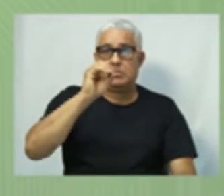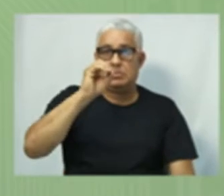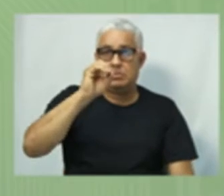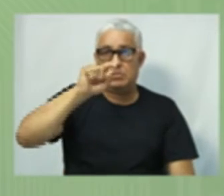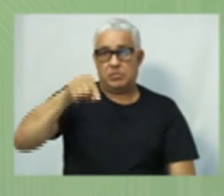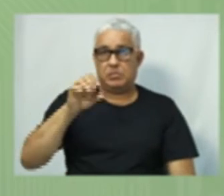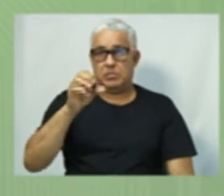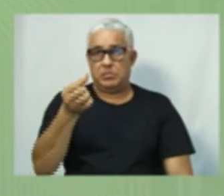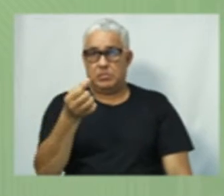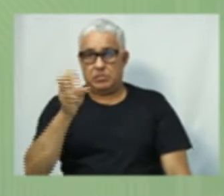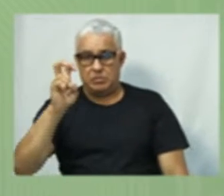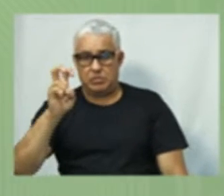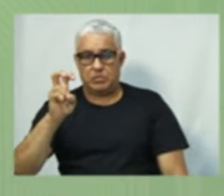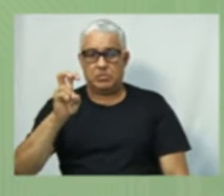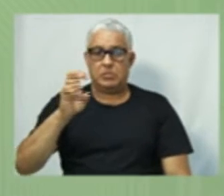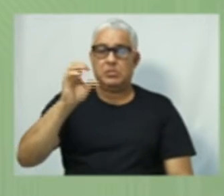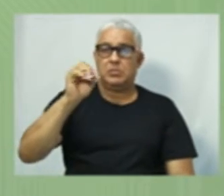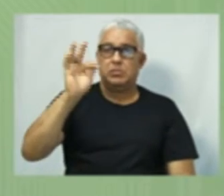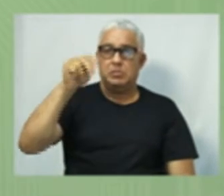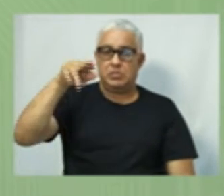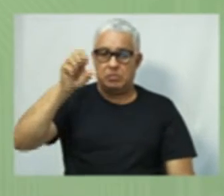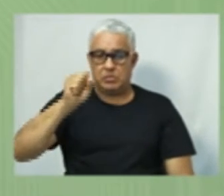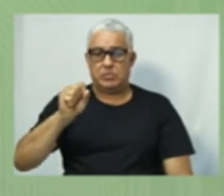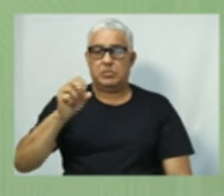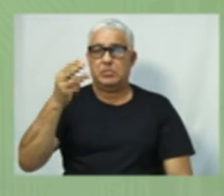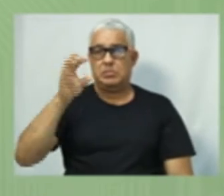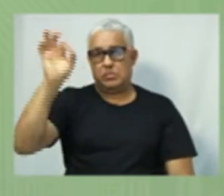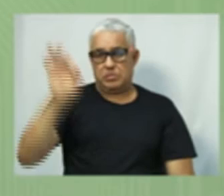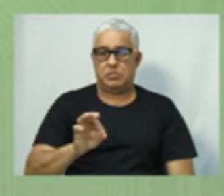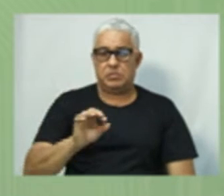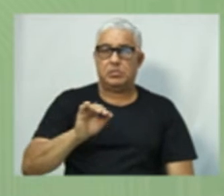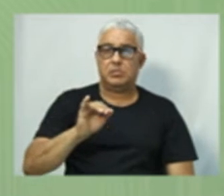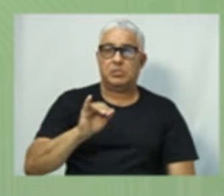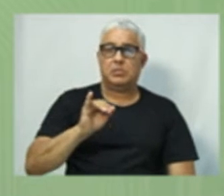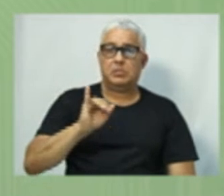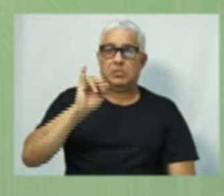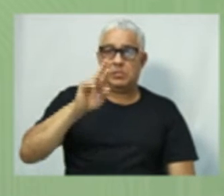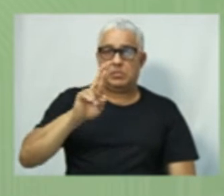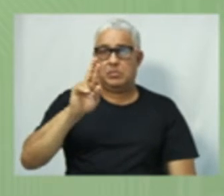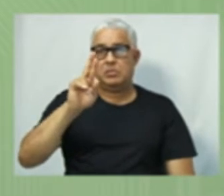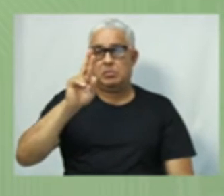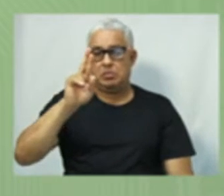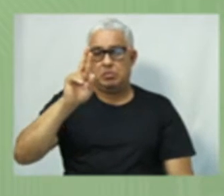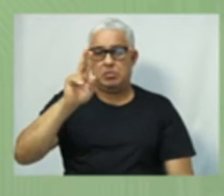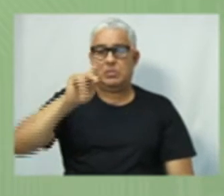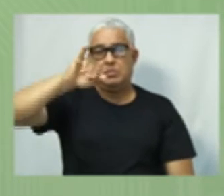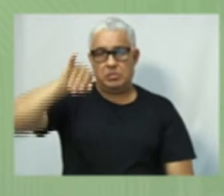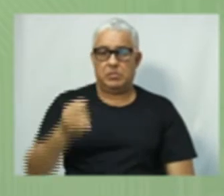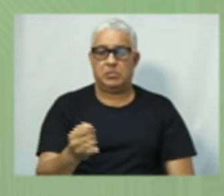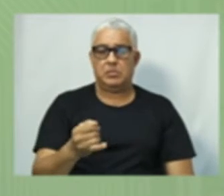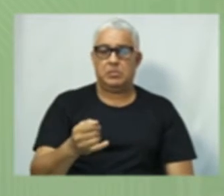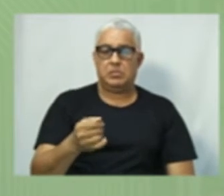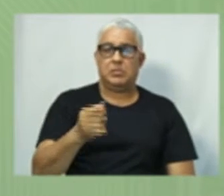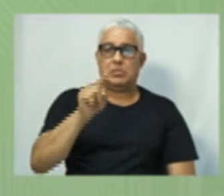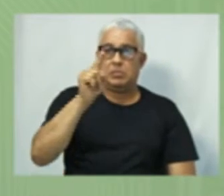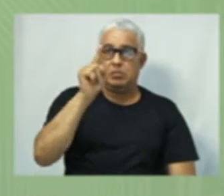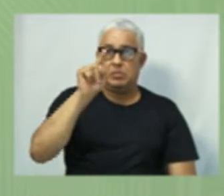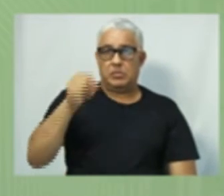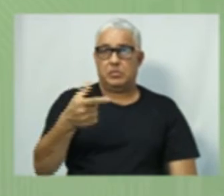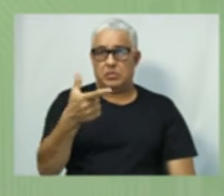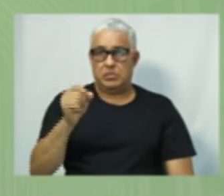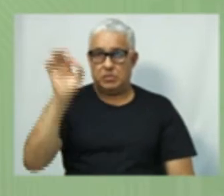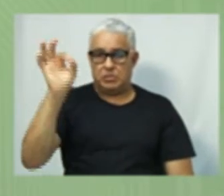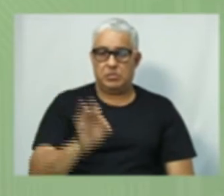0,65%, COFINS 3%, imposto de renda. A gente usou já aquele número calculado, né, da base de cálculo com a alíquota para